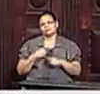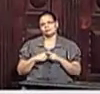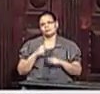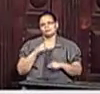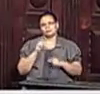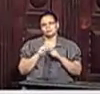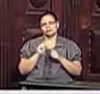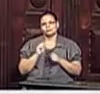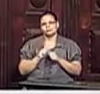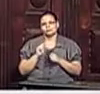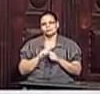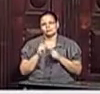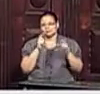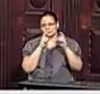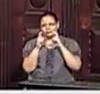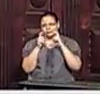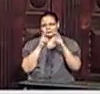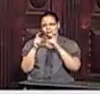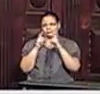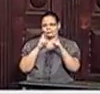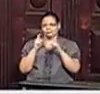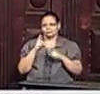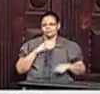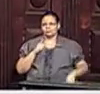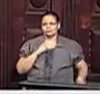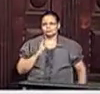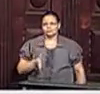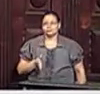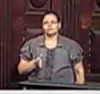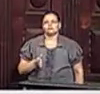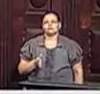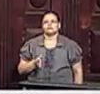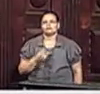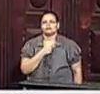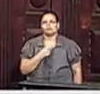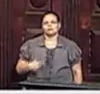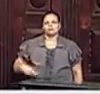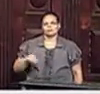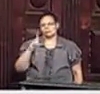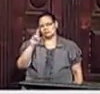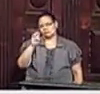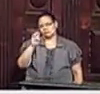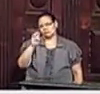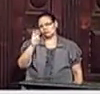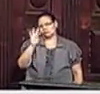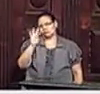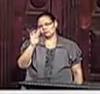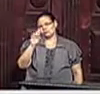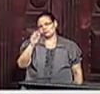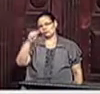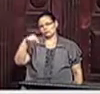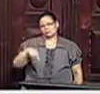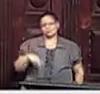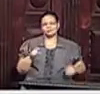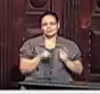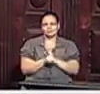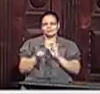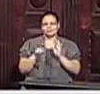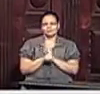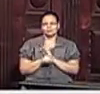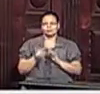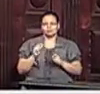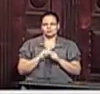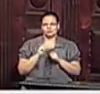tenho feito esse debate, já estive no presidente do Detran fazendo questionamento, e hoje fiz a